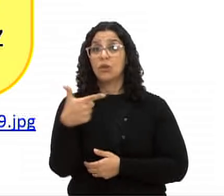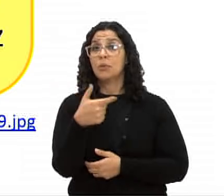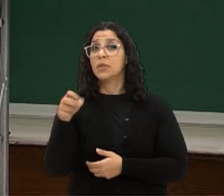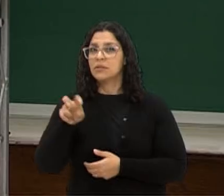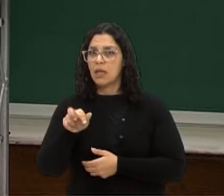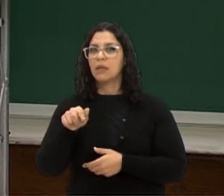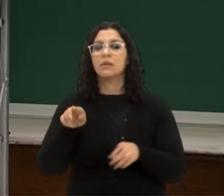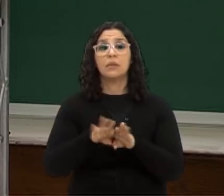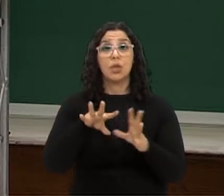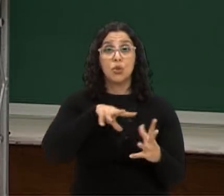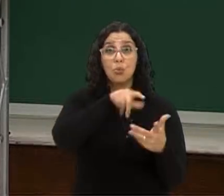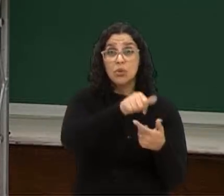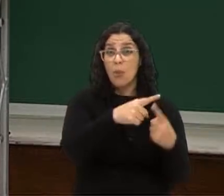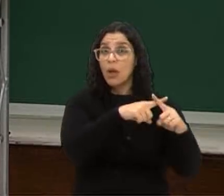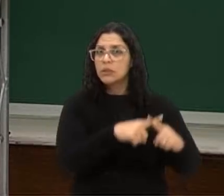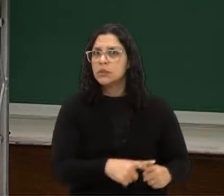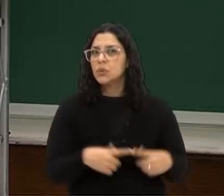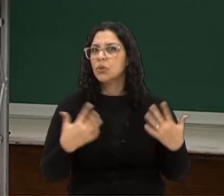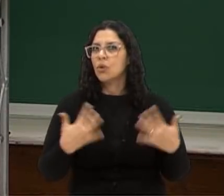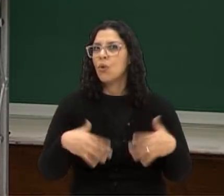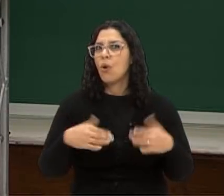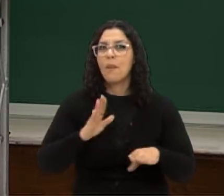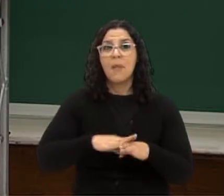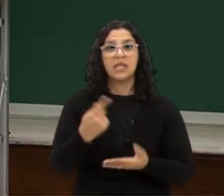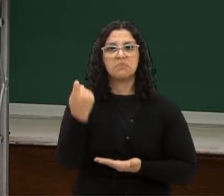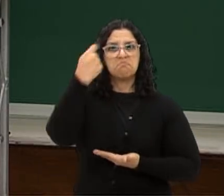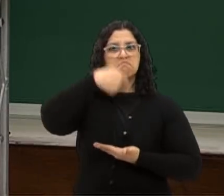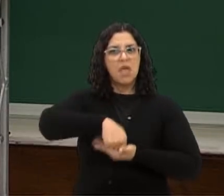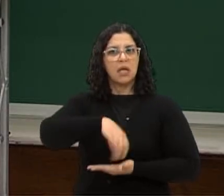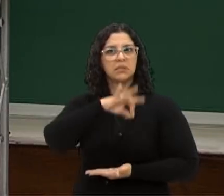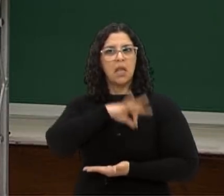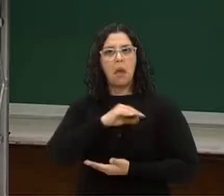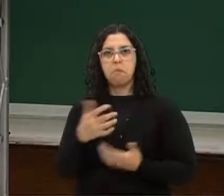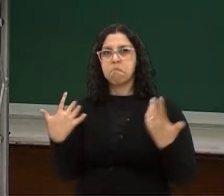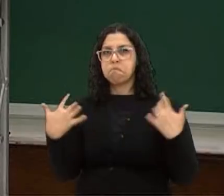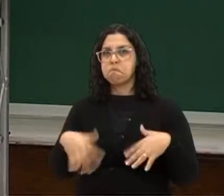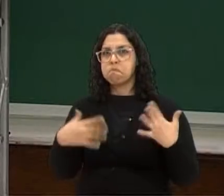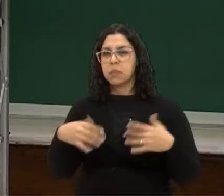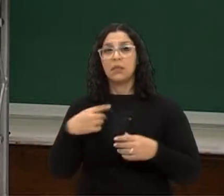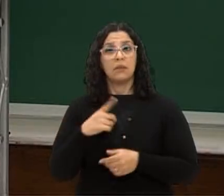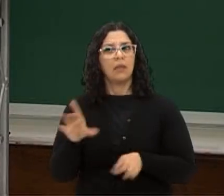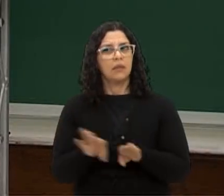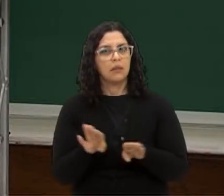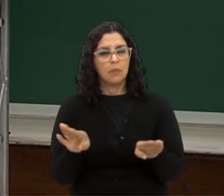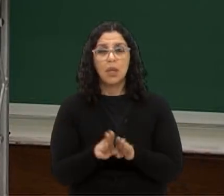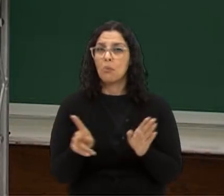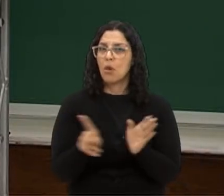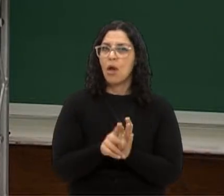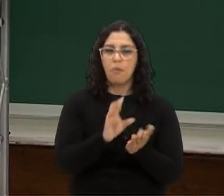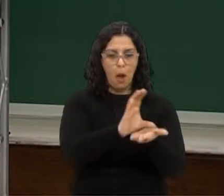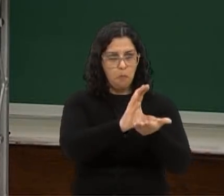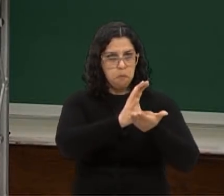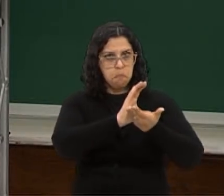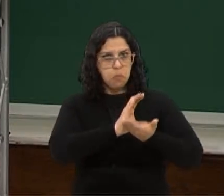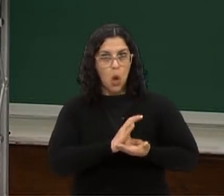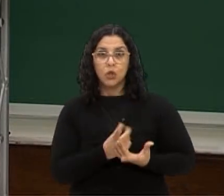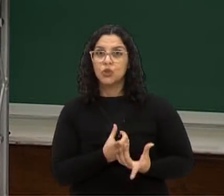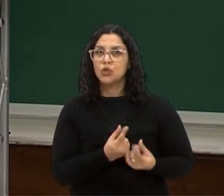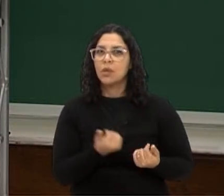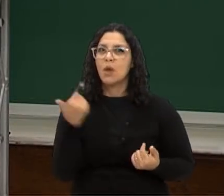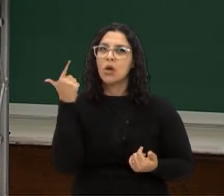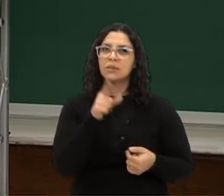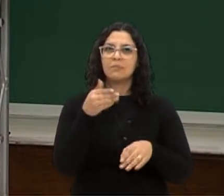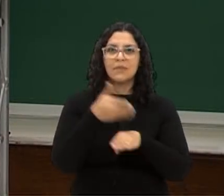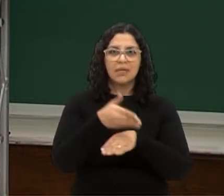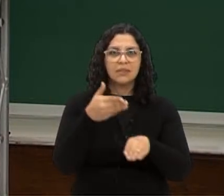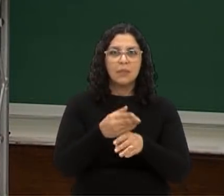Campeonato Mundial é um dos que mais pagam, né? Então, eles têm um grande incentivo financeiro para participar